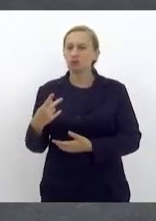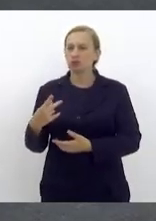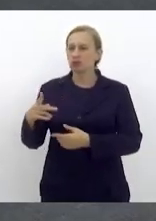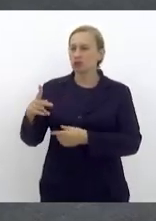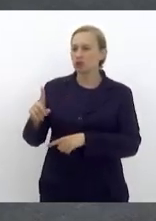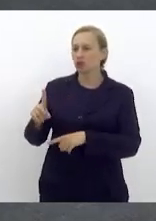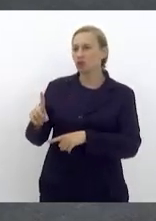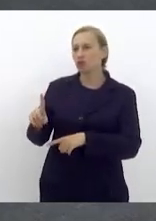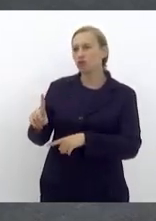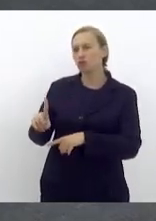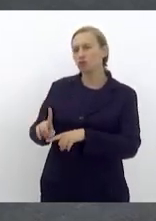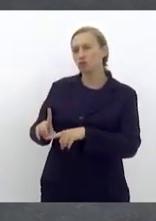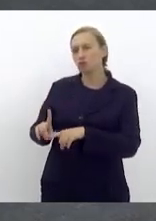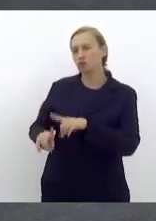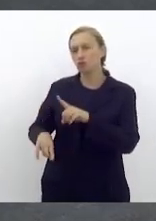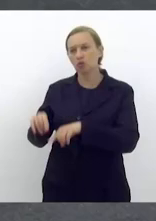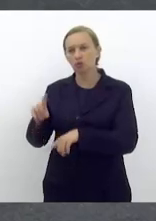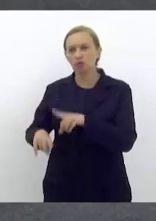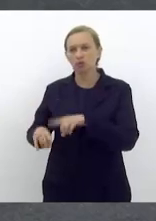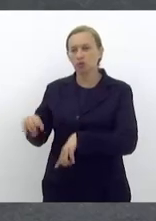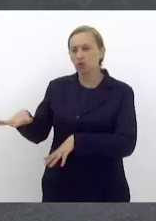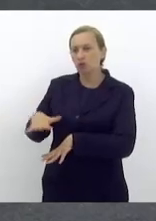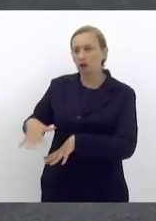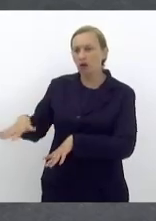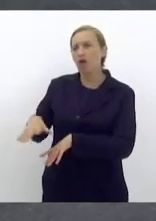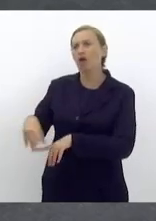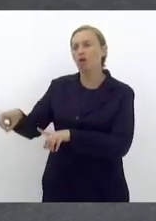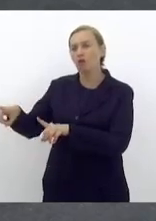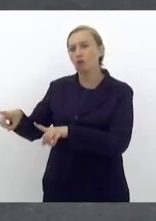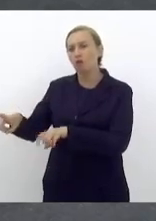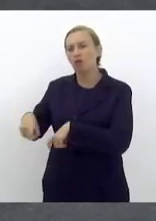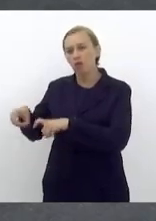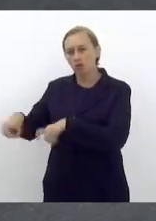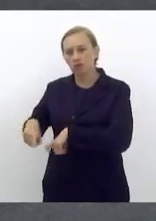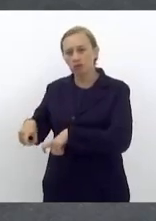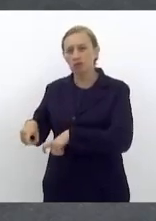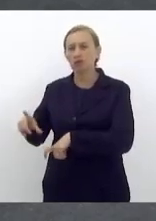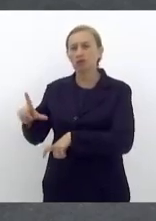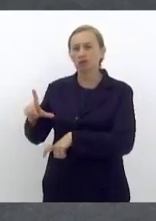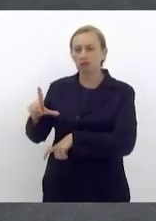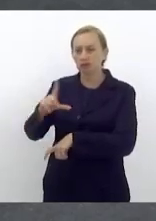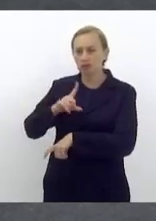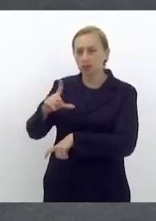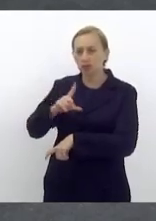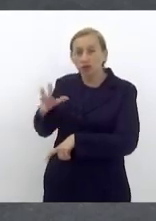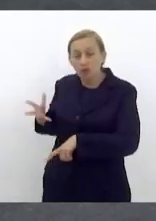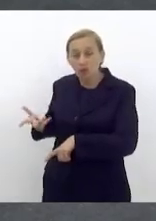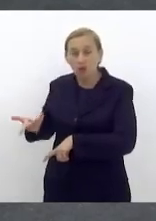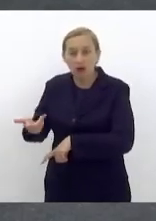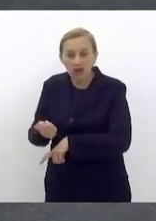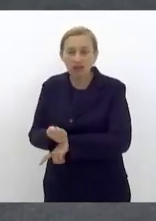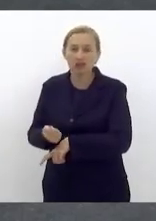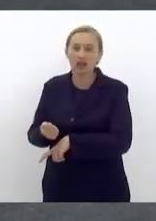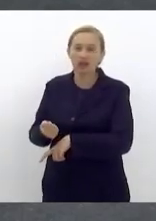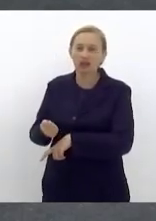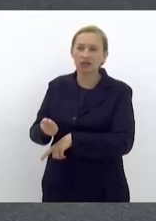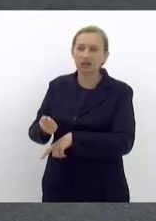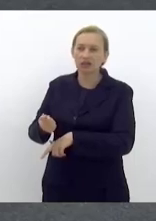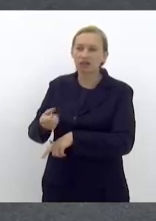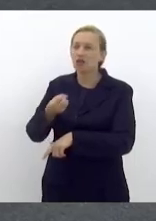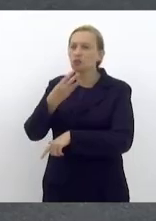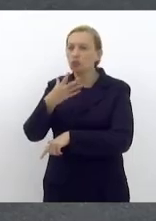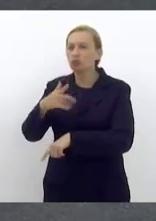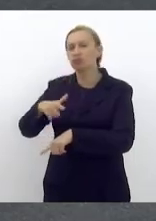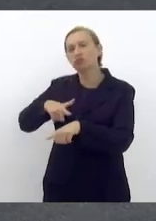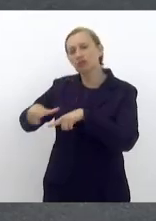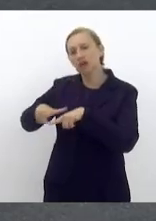de inserções em áreas rurais, ela tem condições e alcance que justifique a implementação